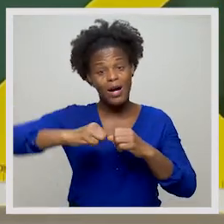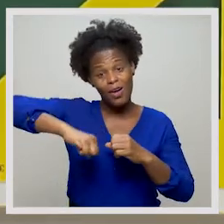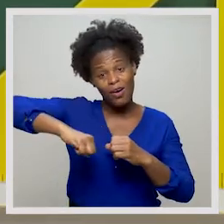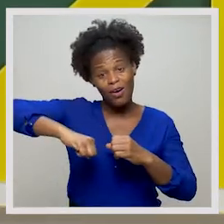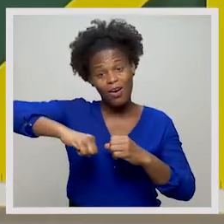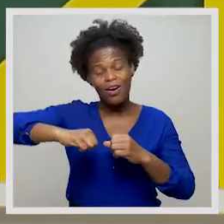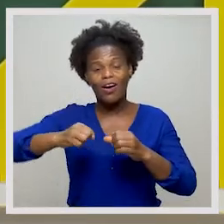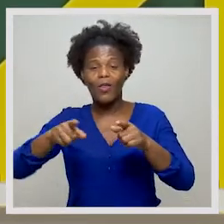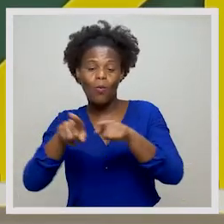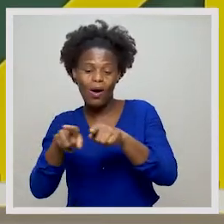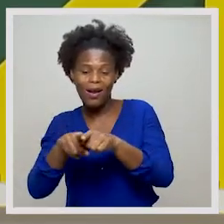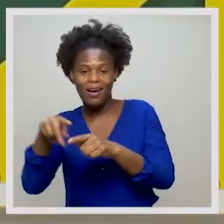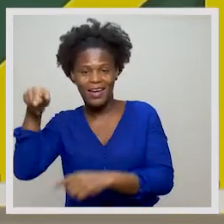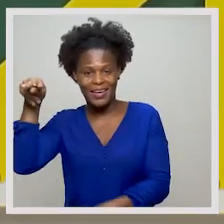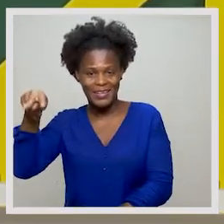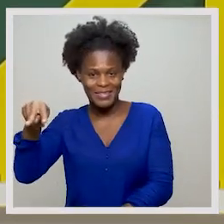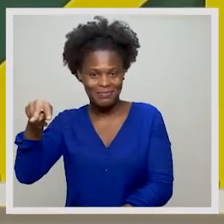maior ou igual a n.